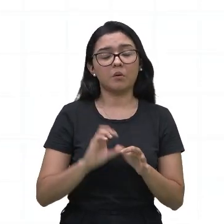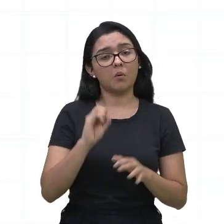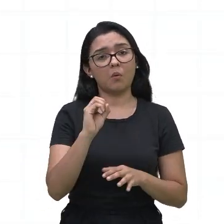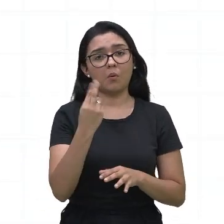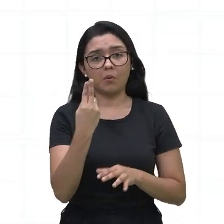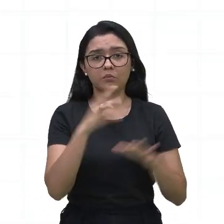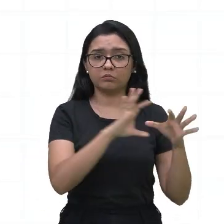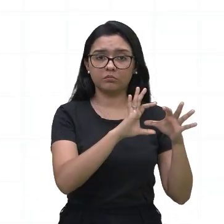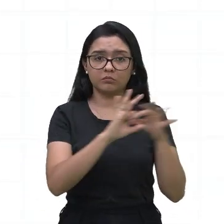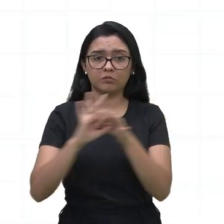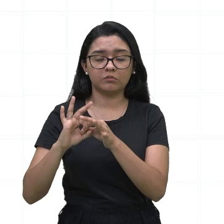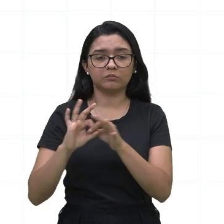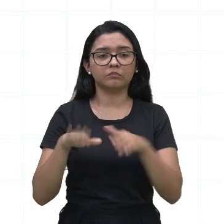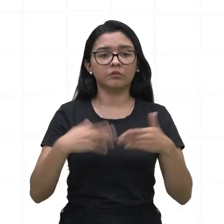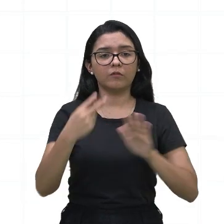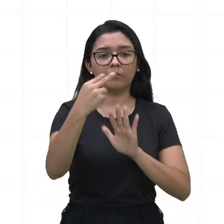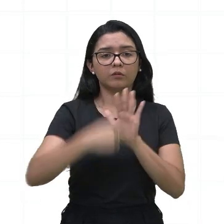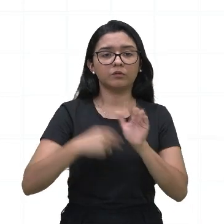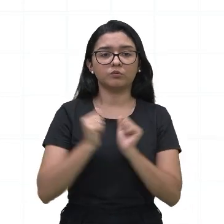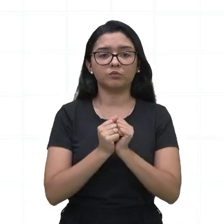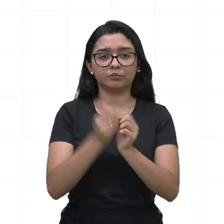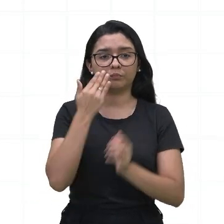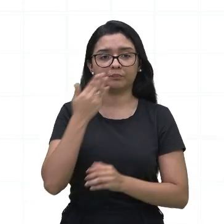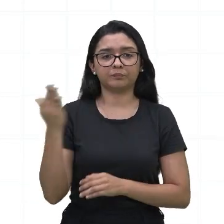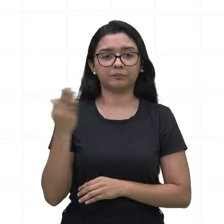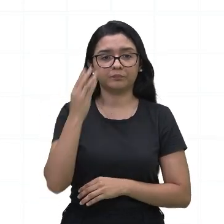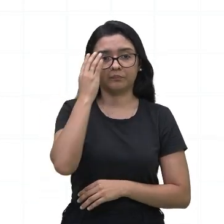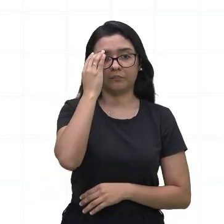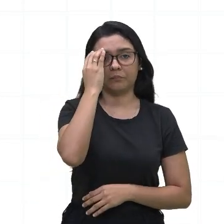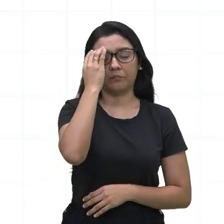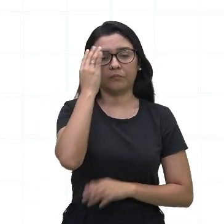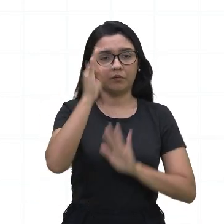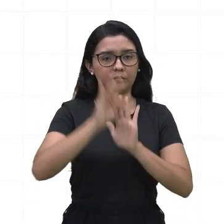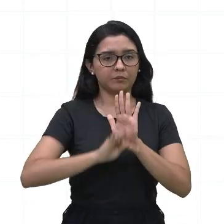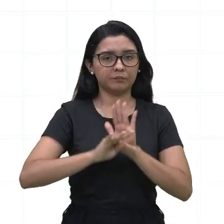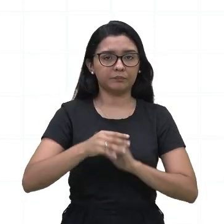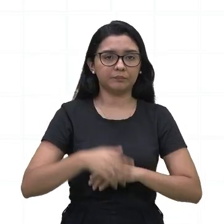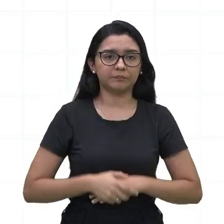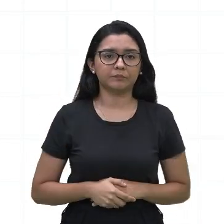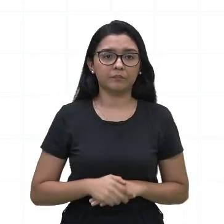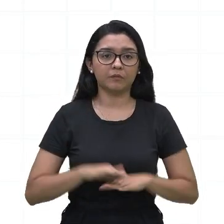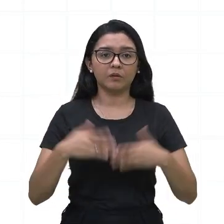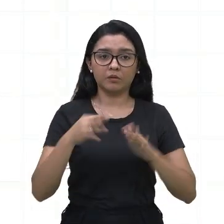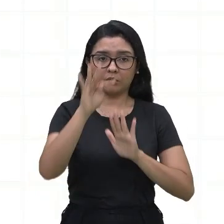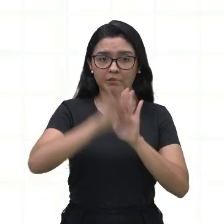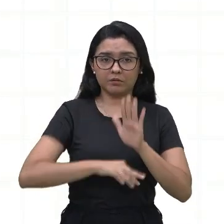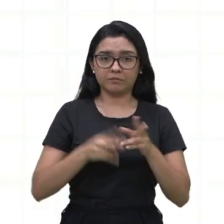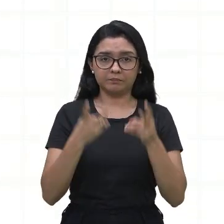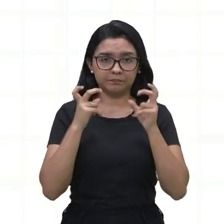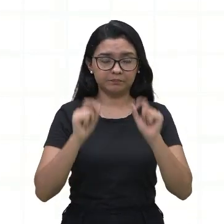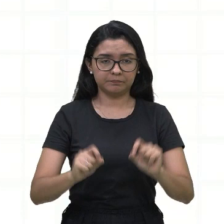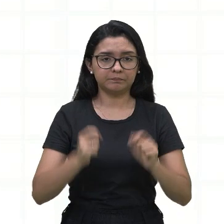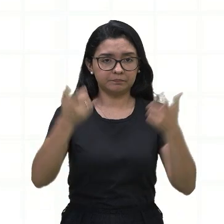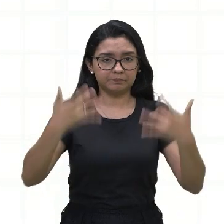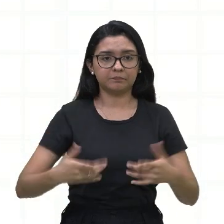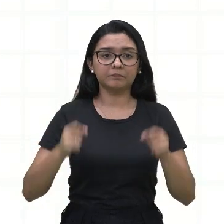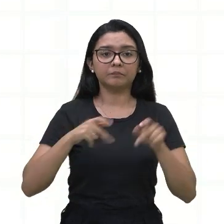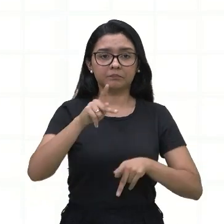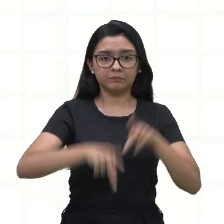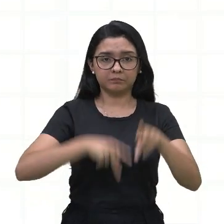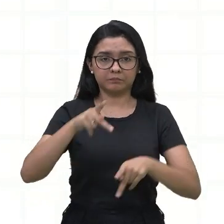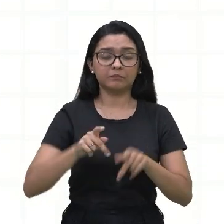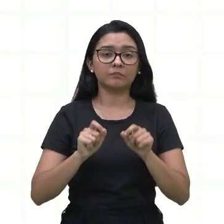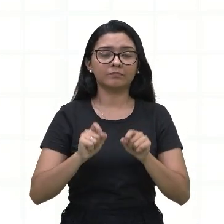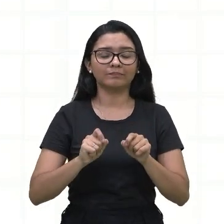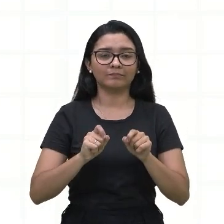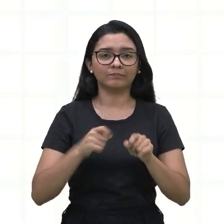coerência. Notem aí, vamos ler juntos aqui, vamos ler juntos esse texto. O texto diz assim, ó: a população de